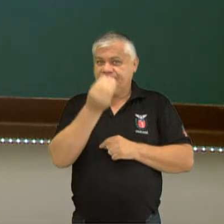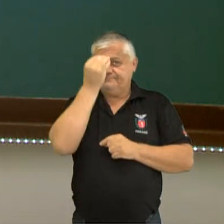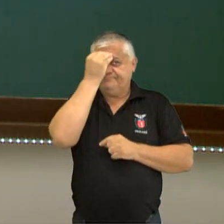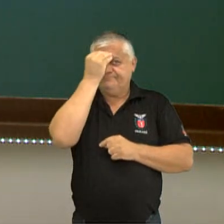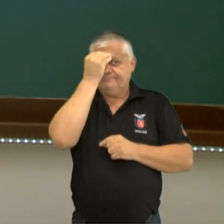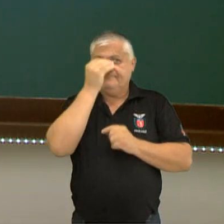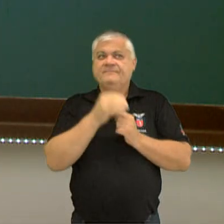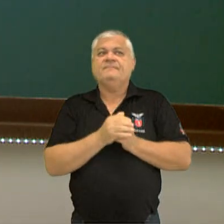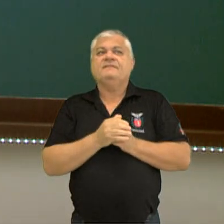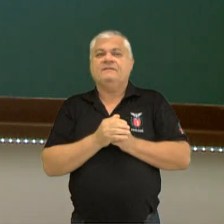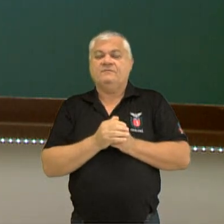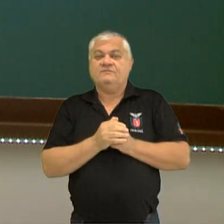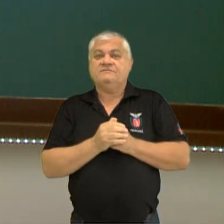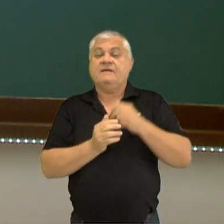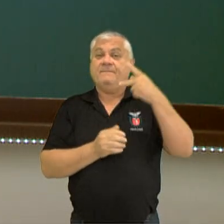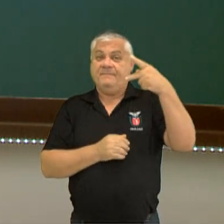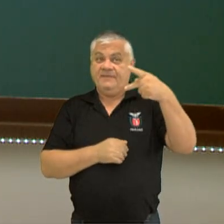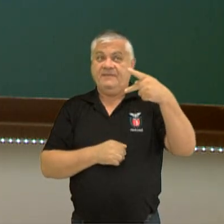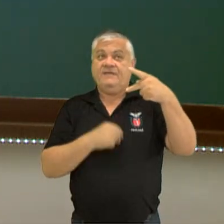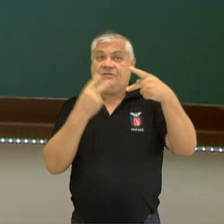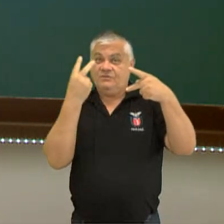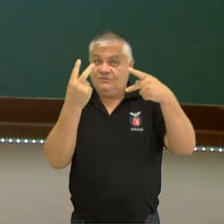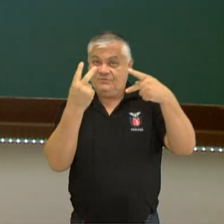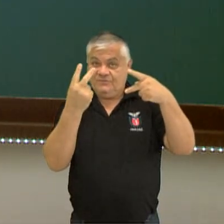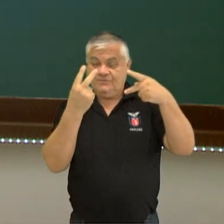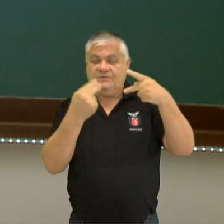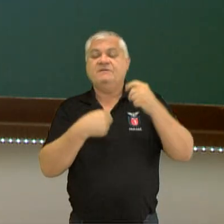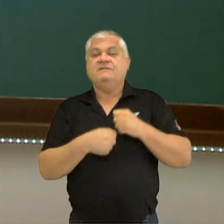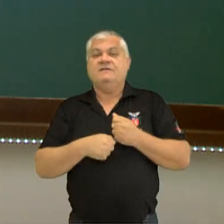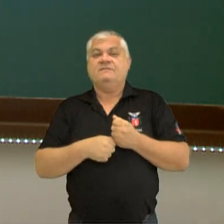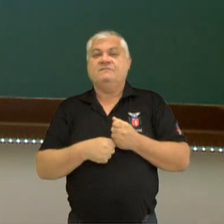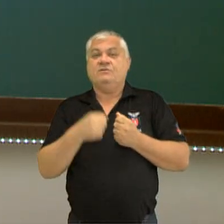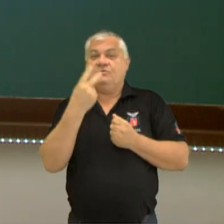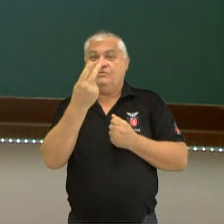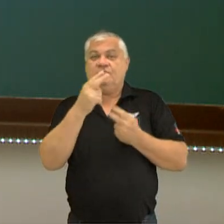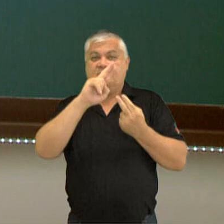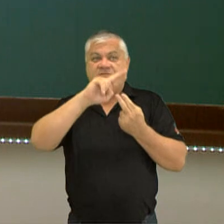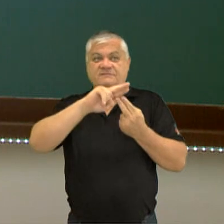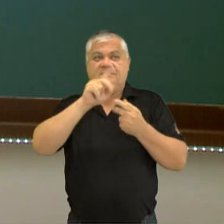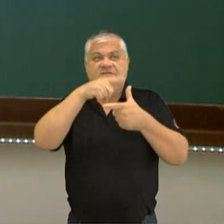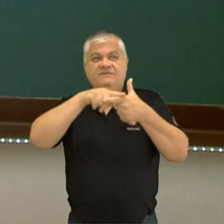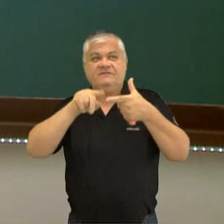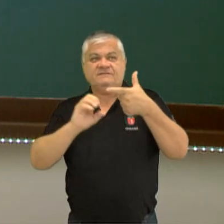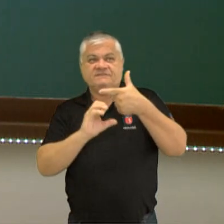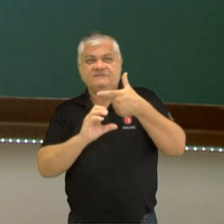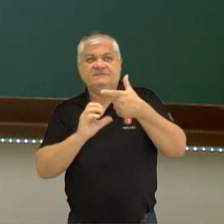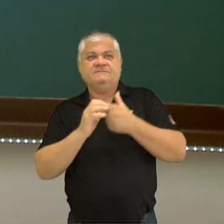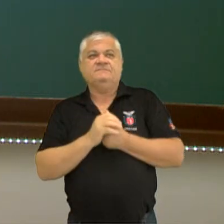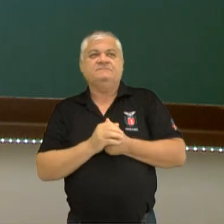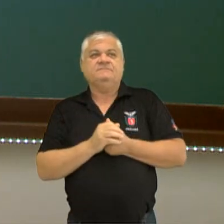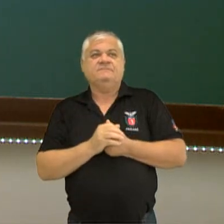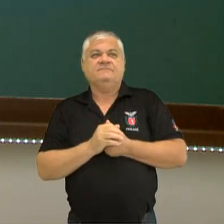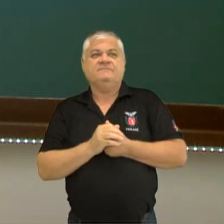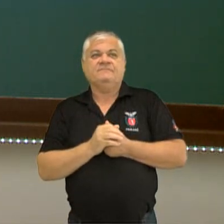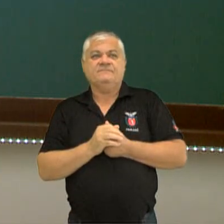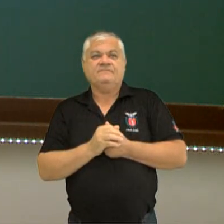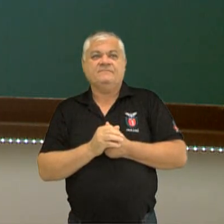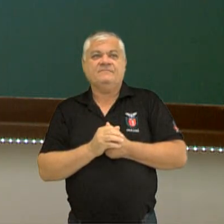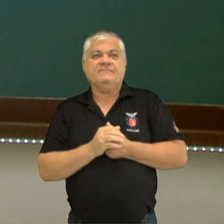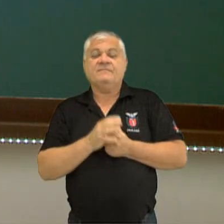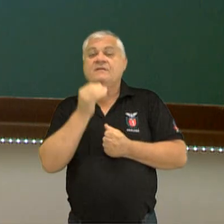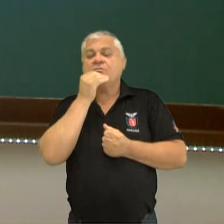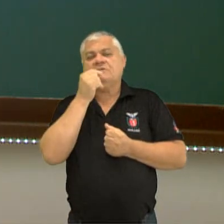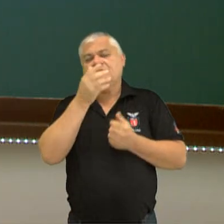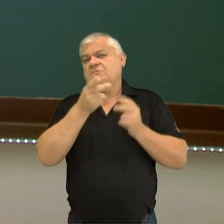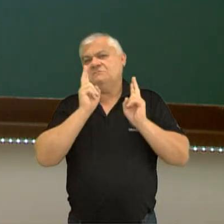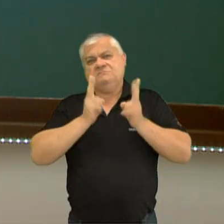determinar o período, a gente vai então dividir 2π sobre o coeficiente C. E como o fenômeno é periódico,